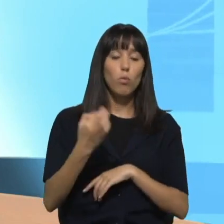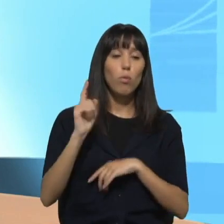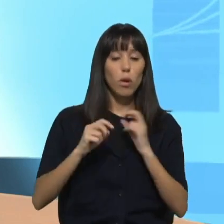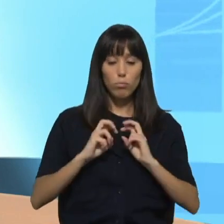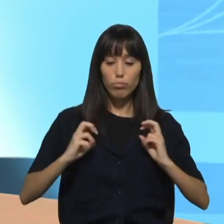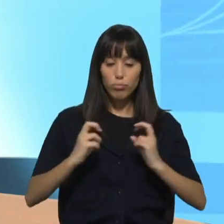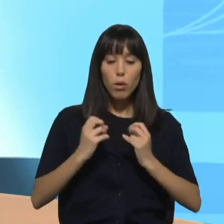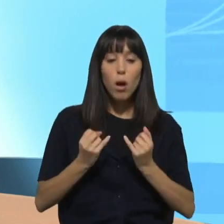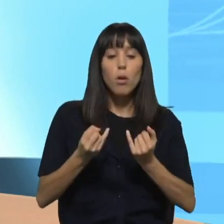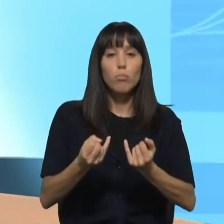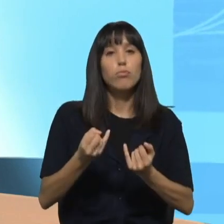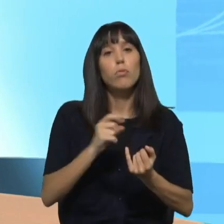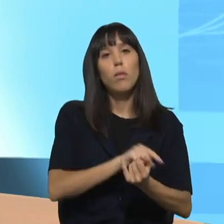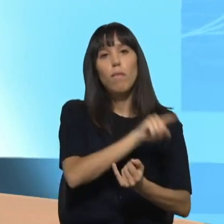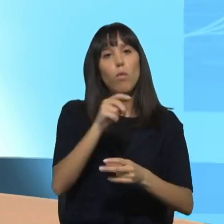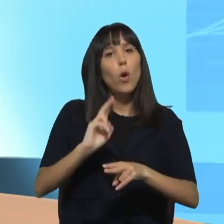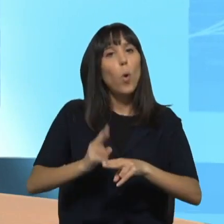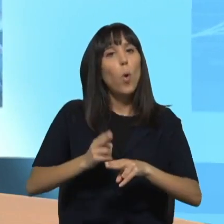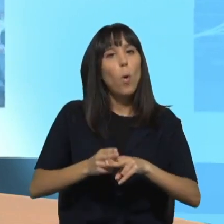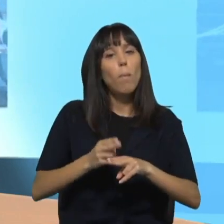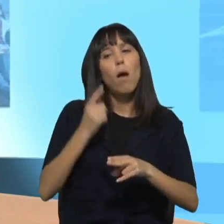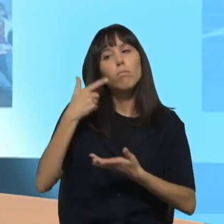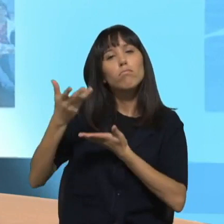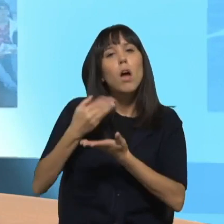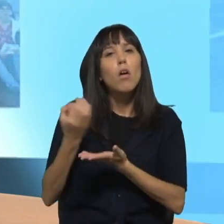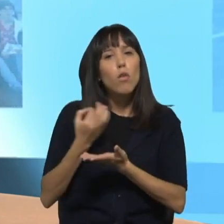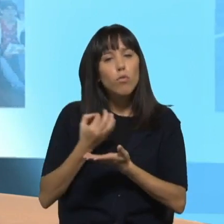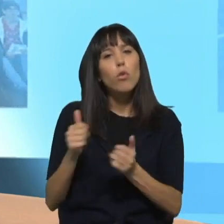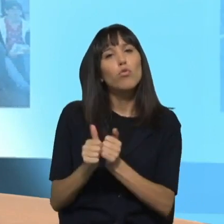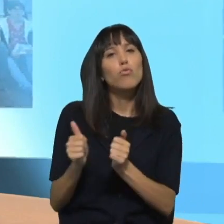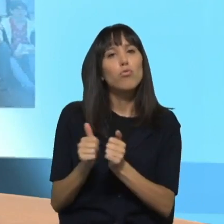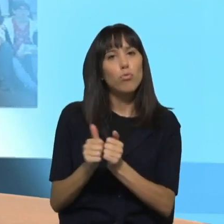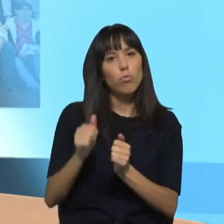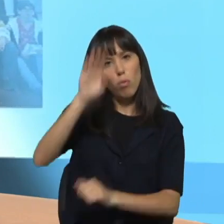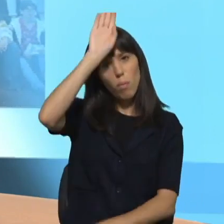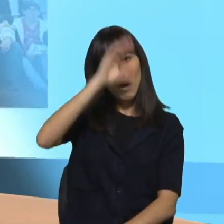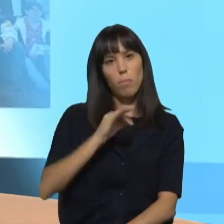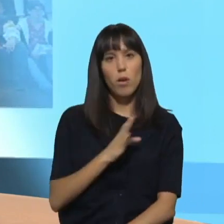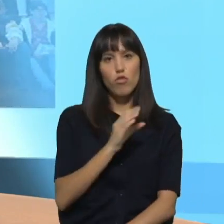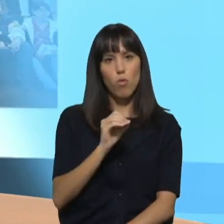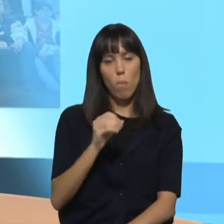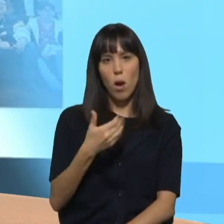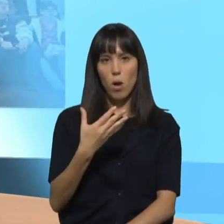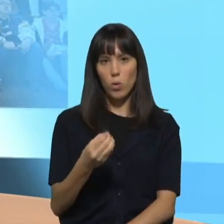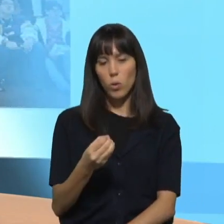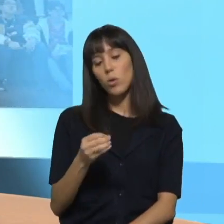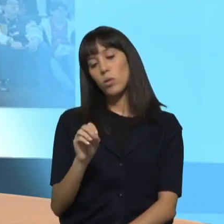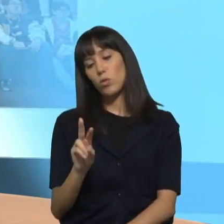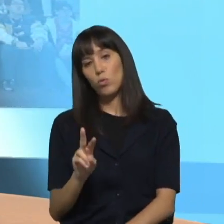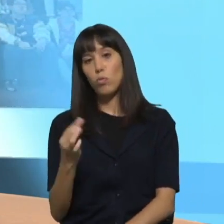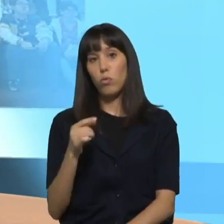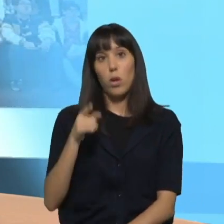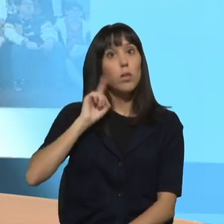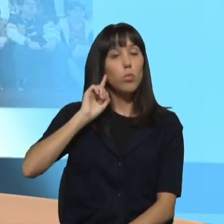que foi chamado a Roma, acompanhou o pontificado do Papa João Paulo II, numa congregação central para o governo da Igreja, a Congregação